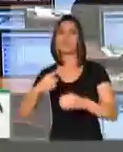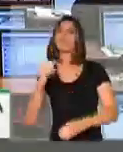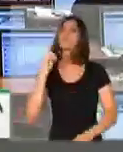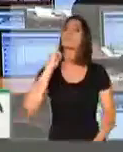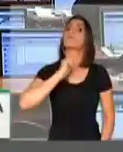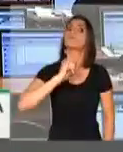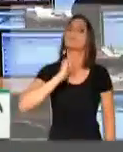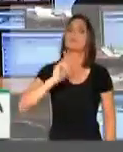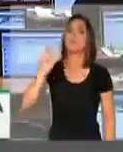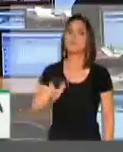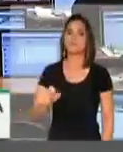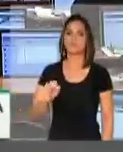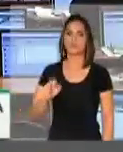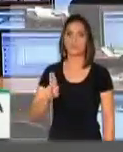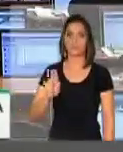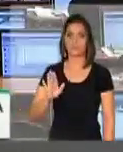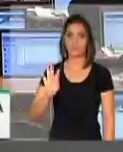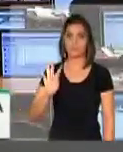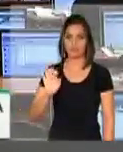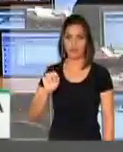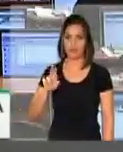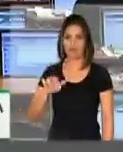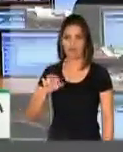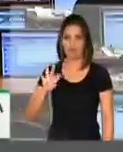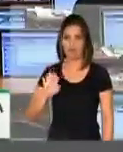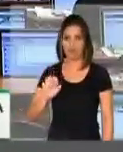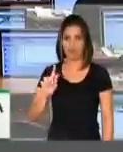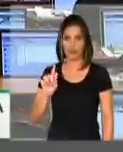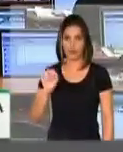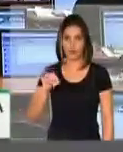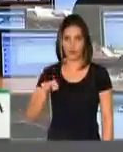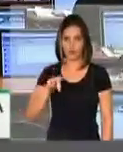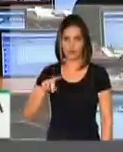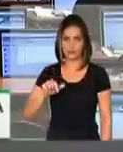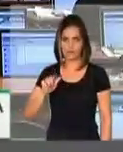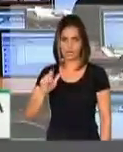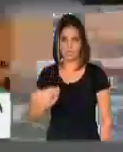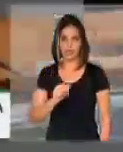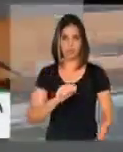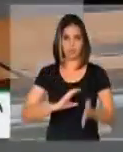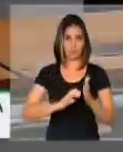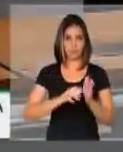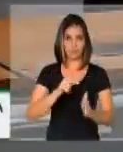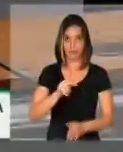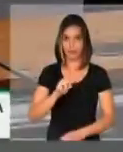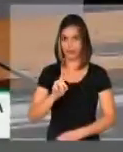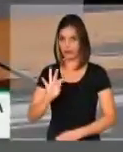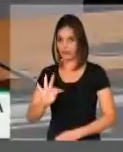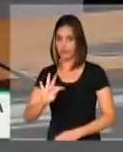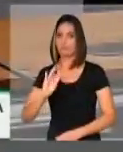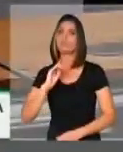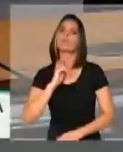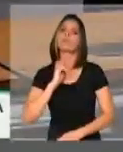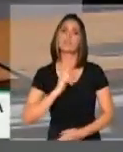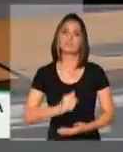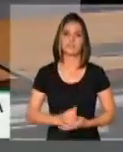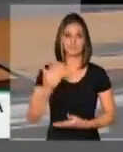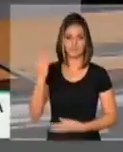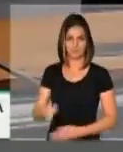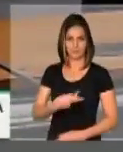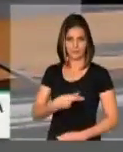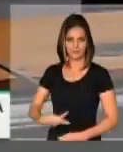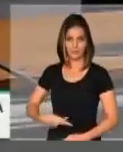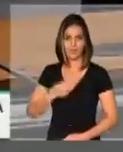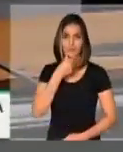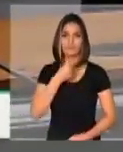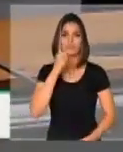Gerais, subtenente Gonzaga, do PDT de Minas Gerais. Senhor presidente, senhoras e senhores deputados,